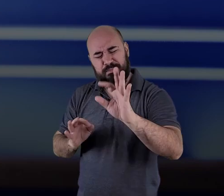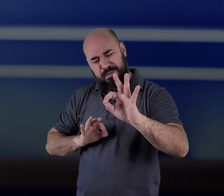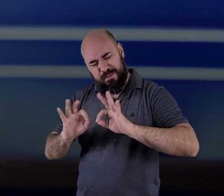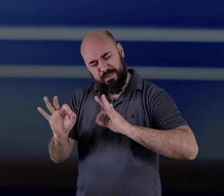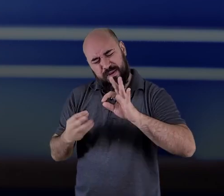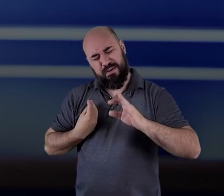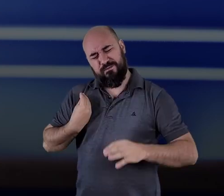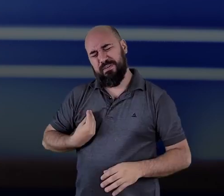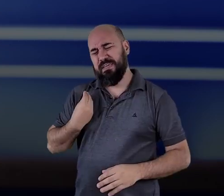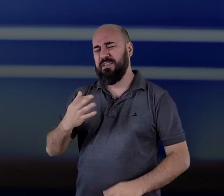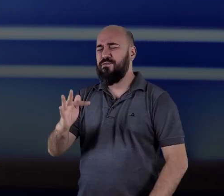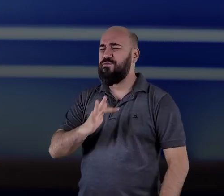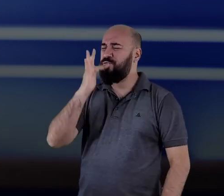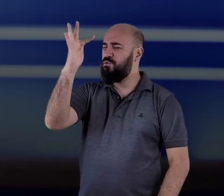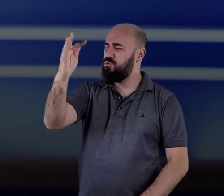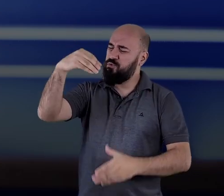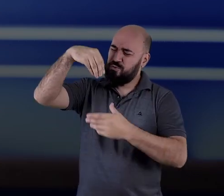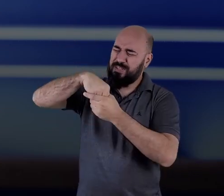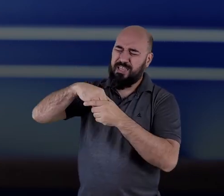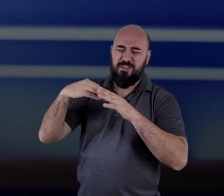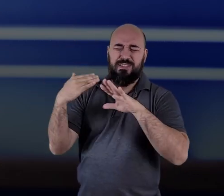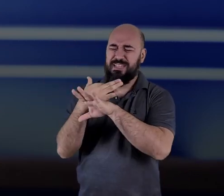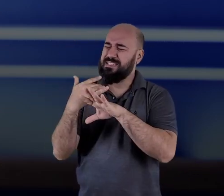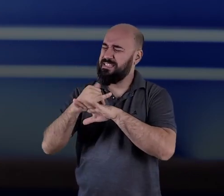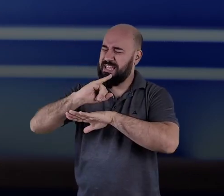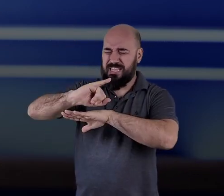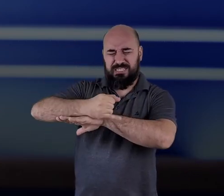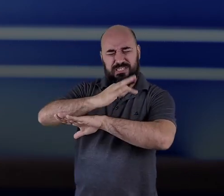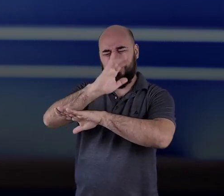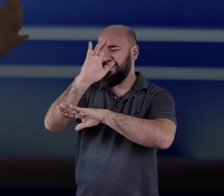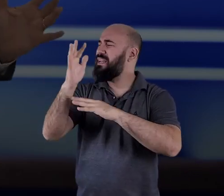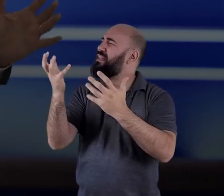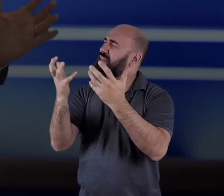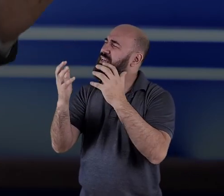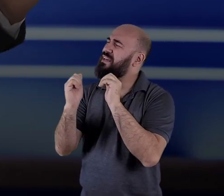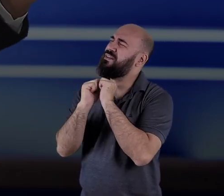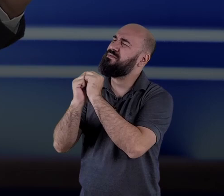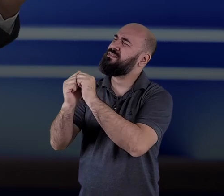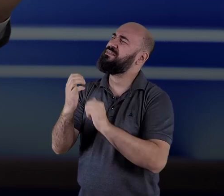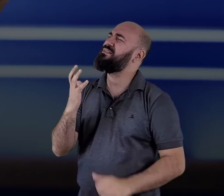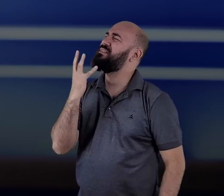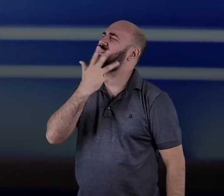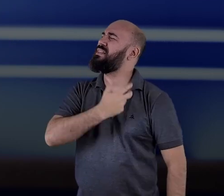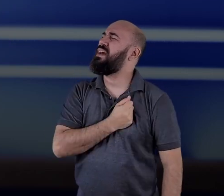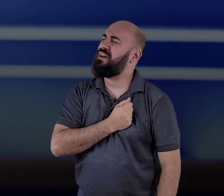prepararmos e estarmos dentro da cidade no dia da volta de Cristo Jesus. Ajuda-nos,